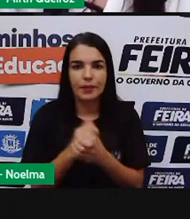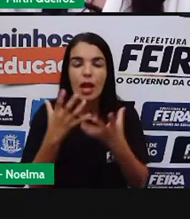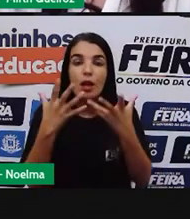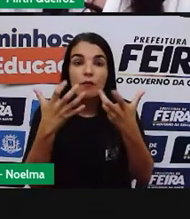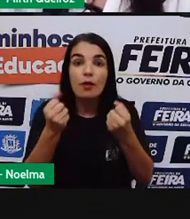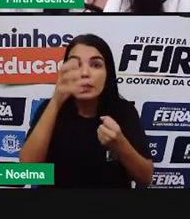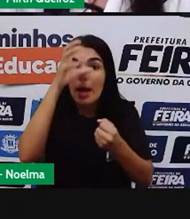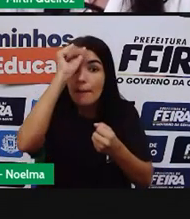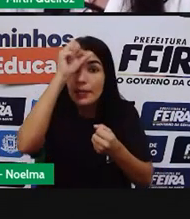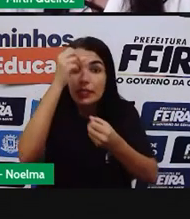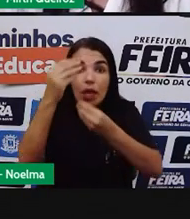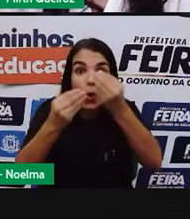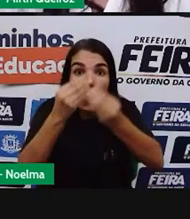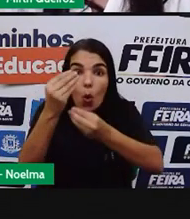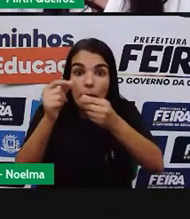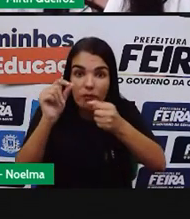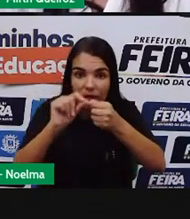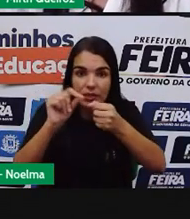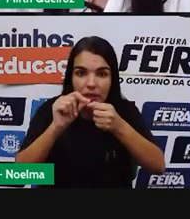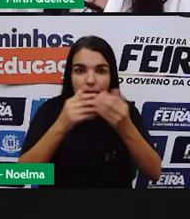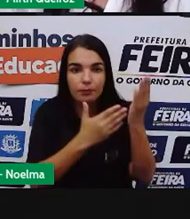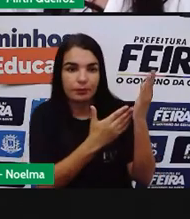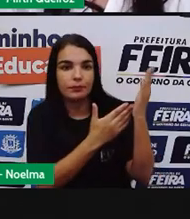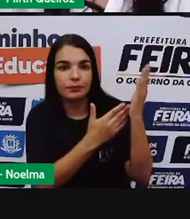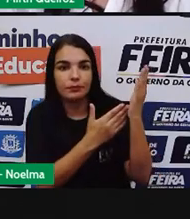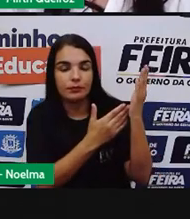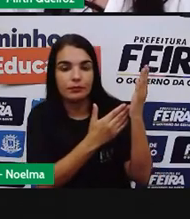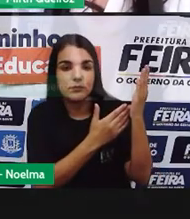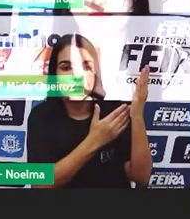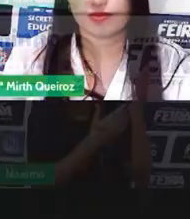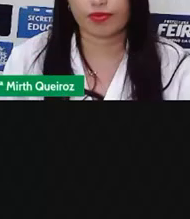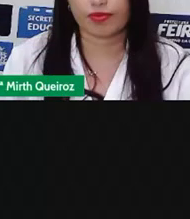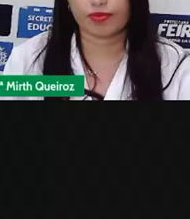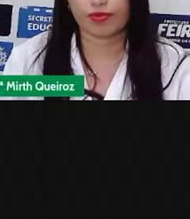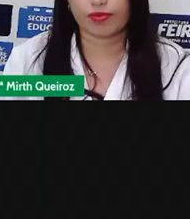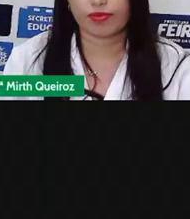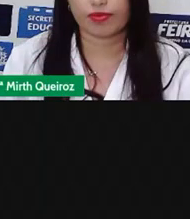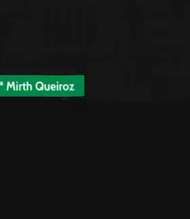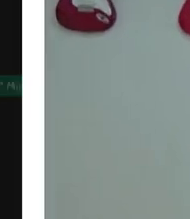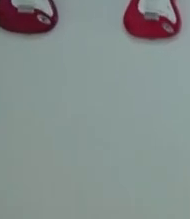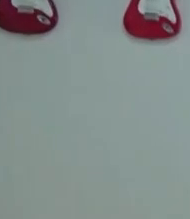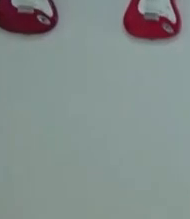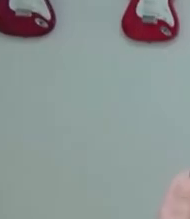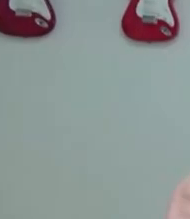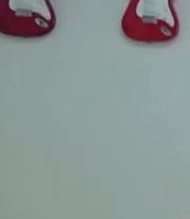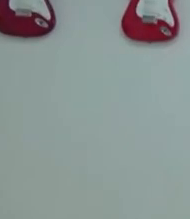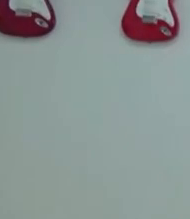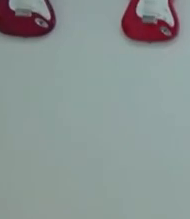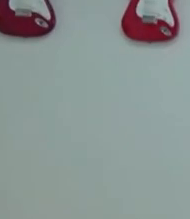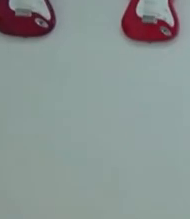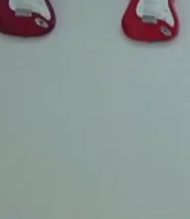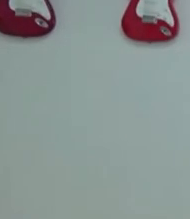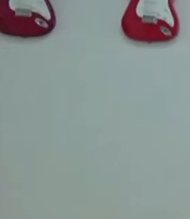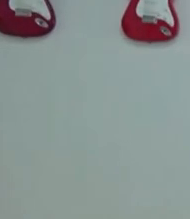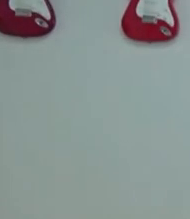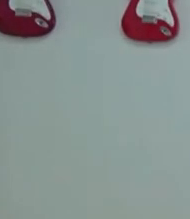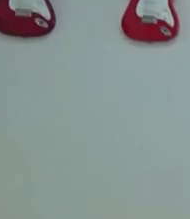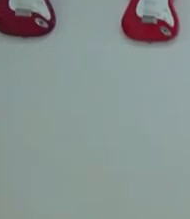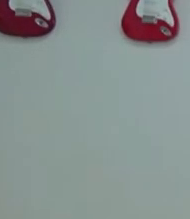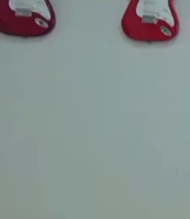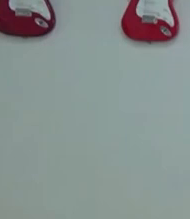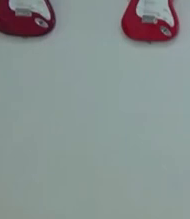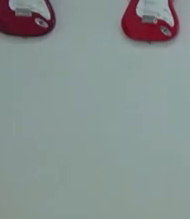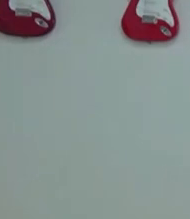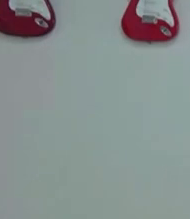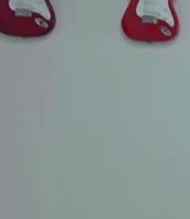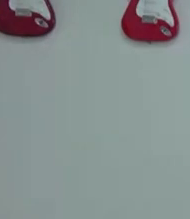Vamos aprender como fazer essa cápsula do tempo? Você sabe o que é uma cápsula do tempo? As cápsulas do tempo são